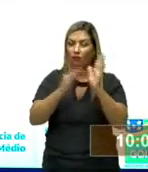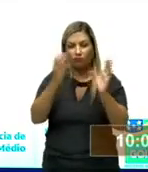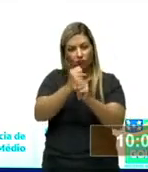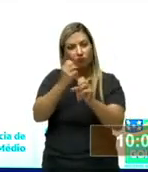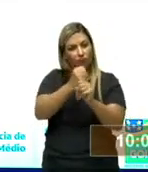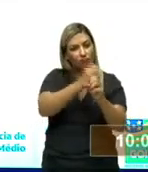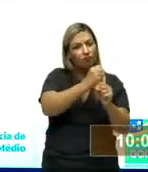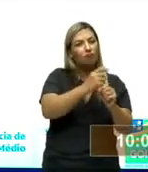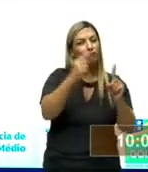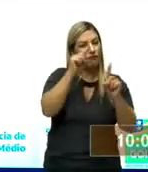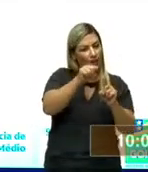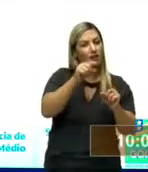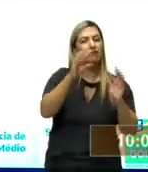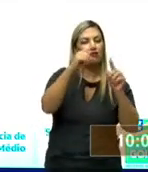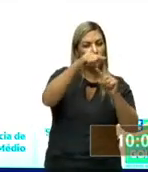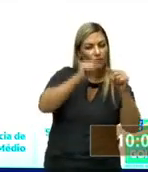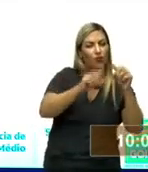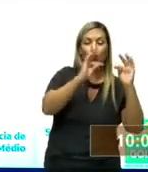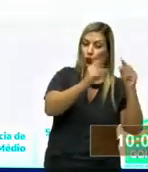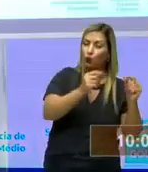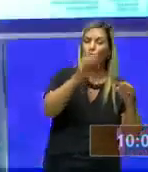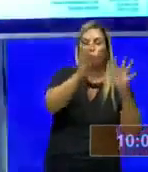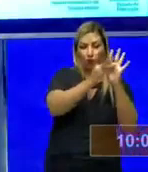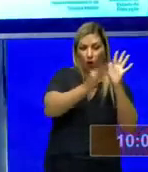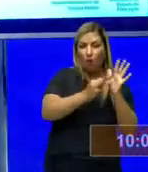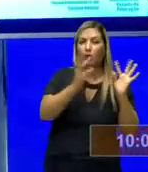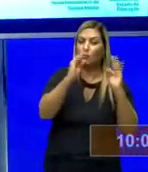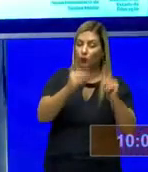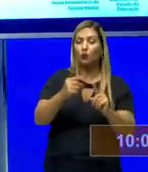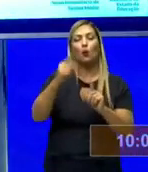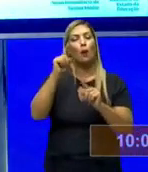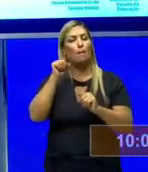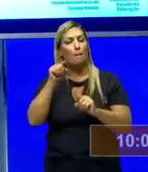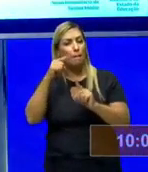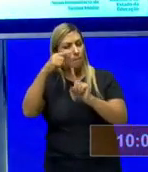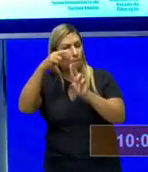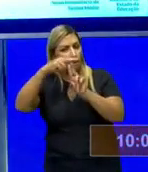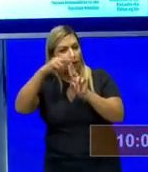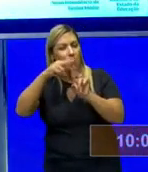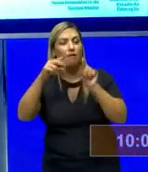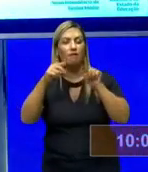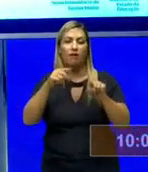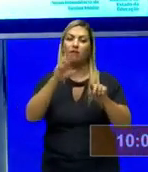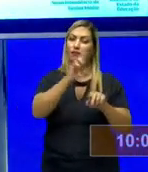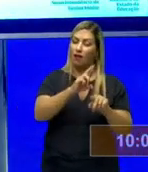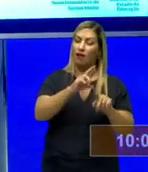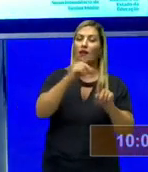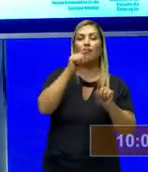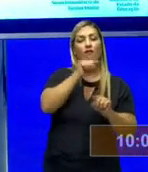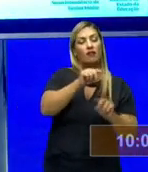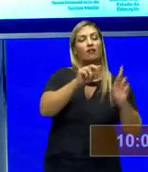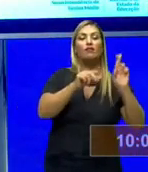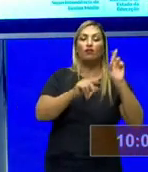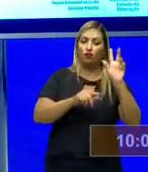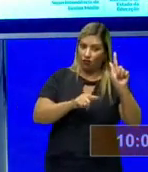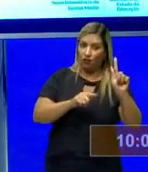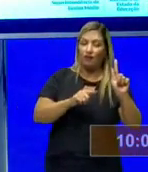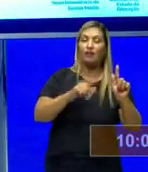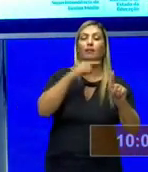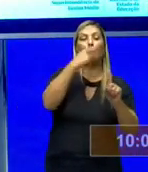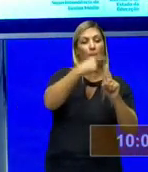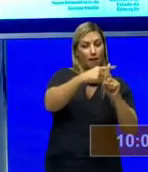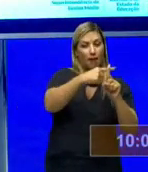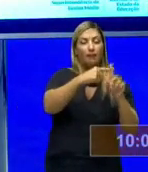continha saque essa daqui fica fórmula pi vezes R vezes geratriz mais o raio novamente